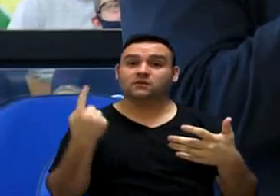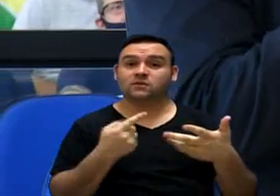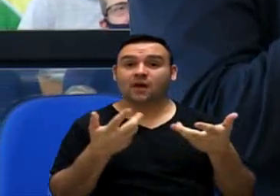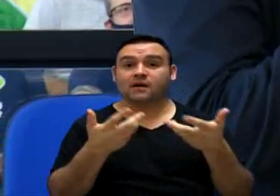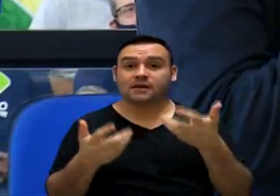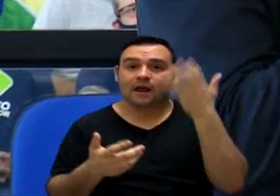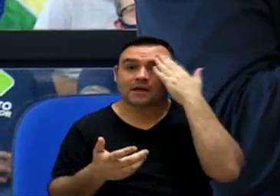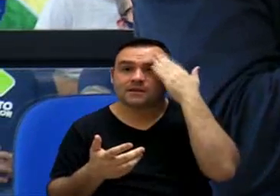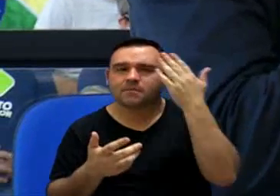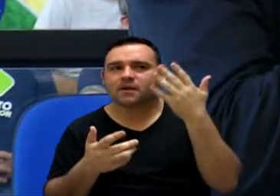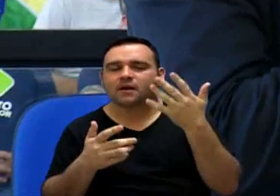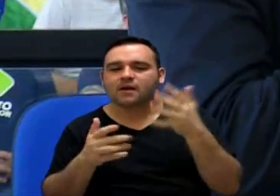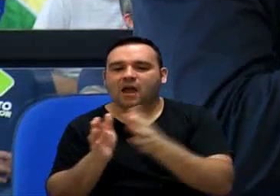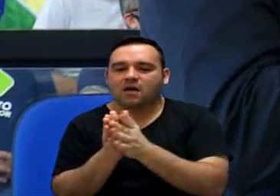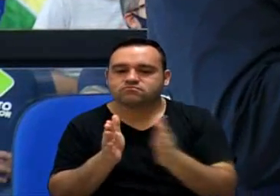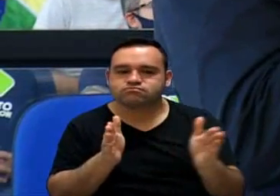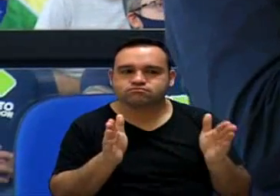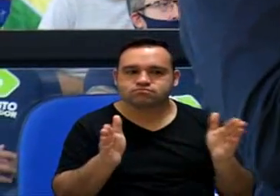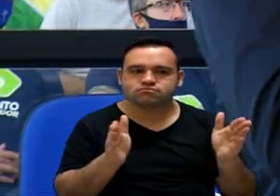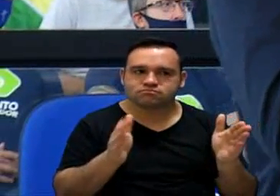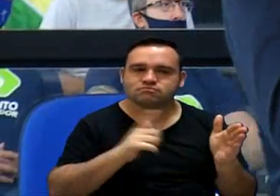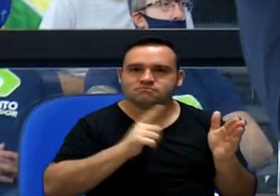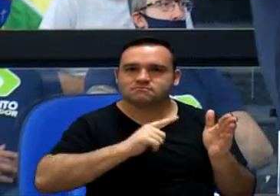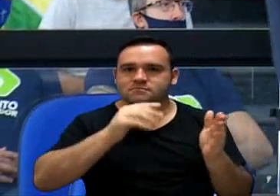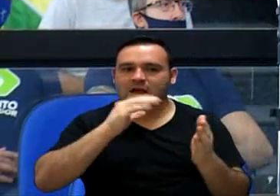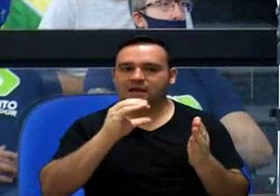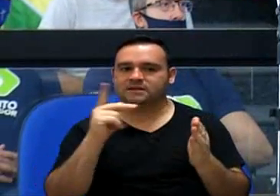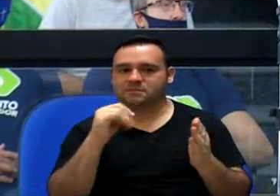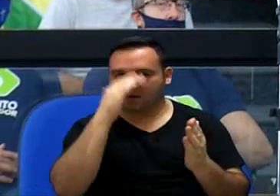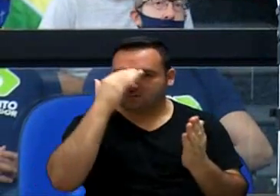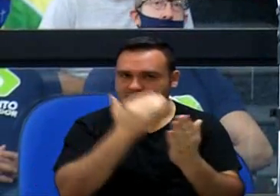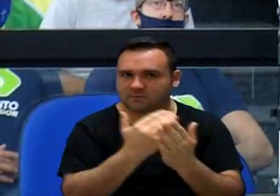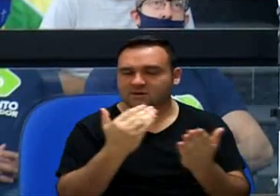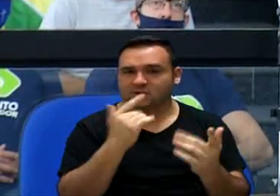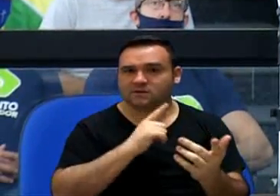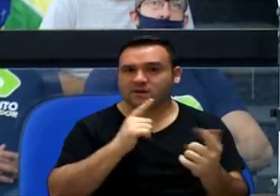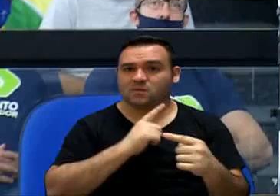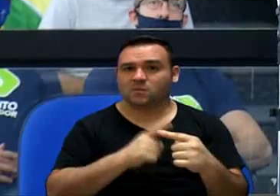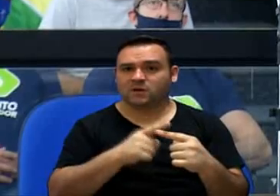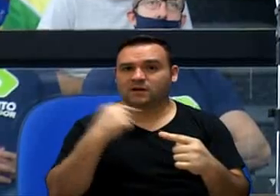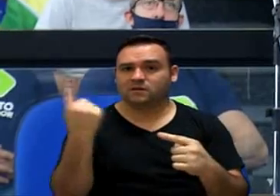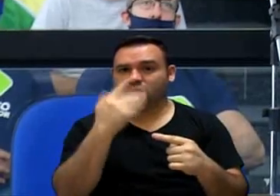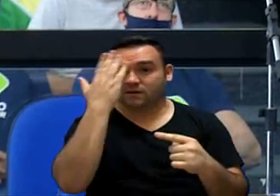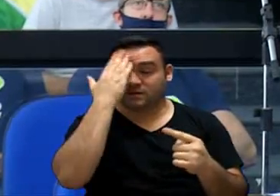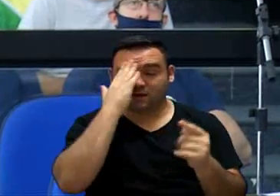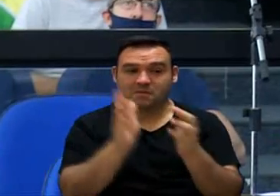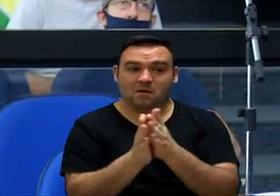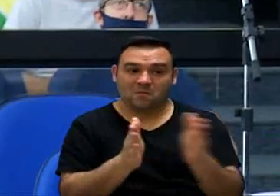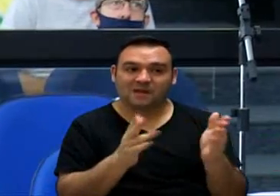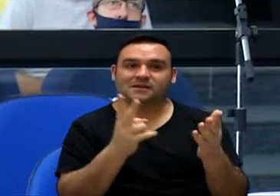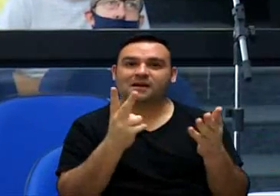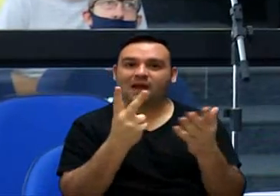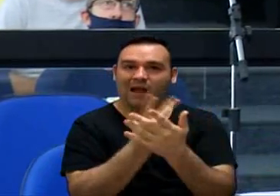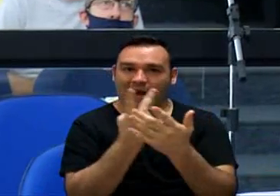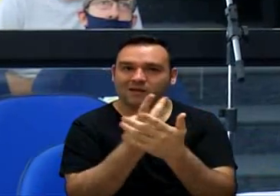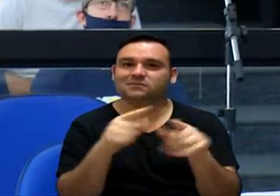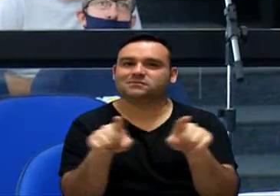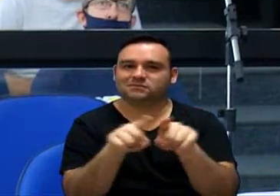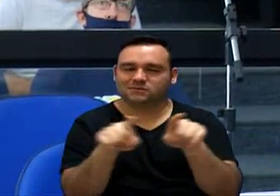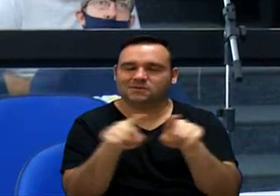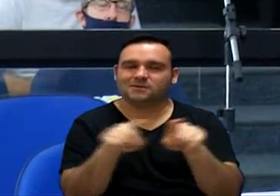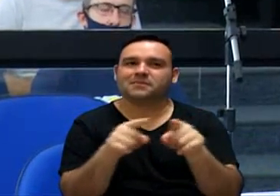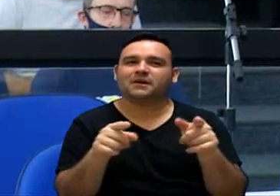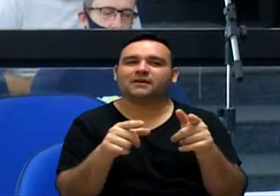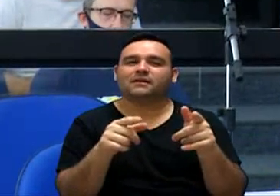queremos saber quais são os prazos que estão sendo cumpridos nessa CPI, que nós já sabemos que os prazos estão irregulares.